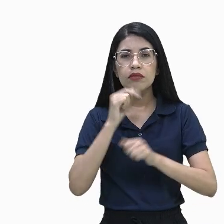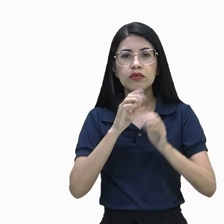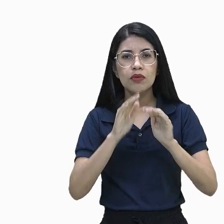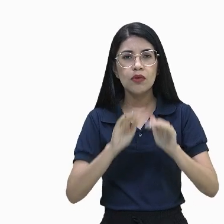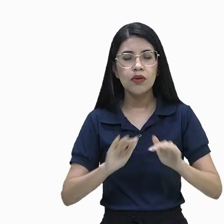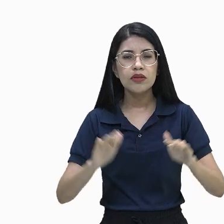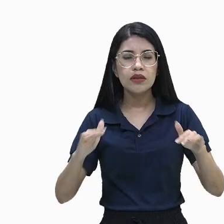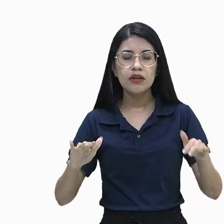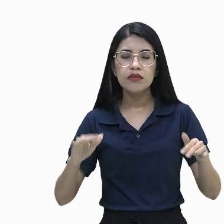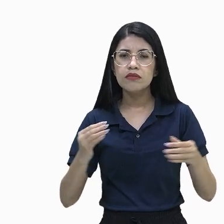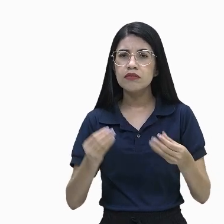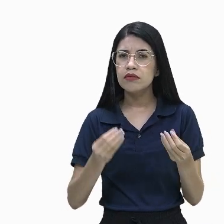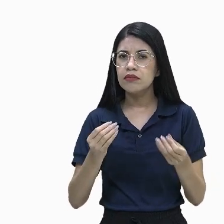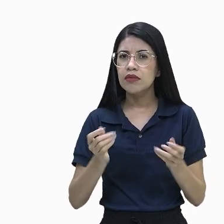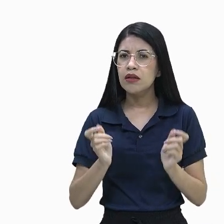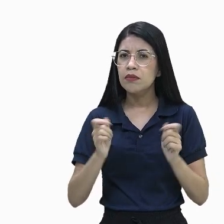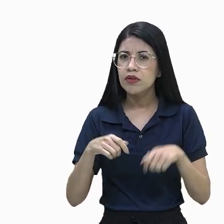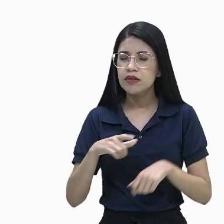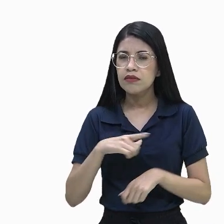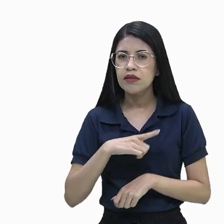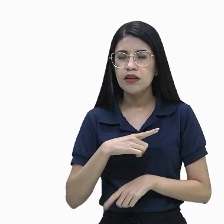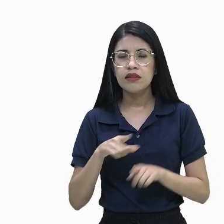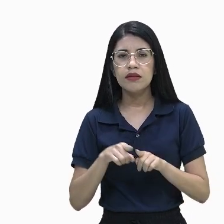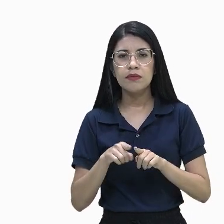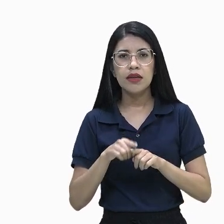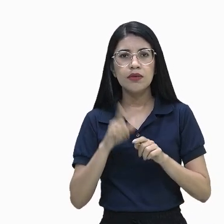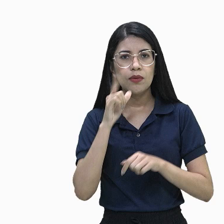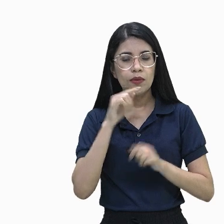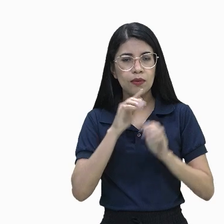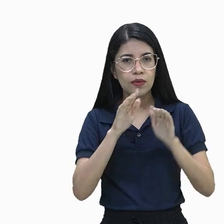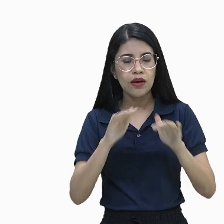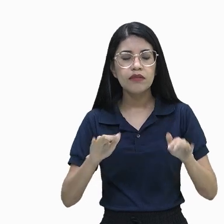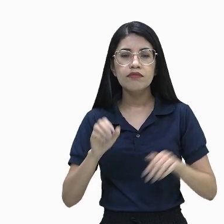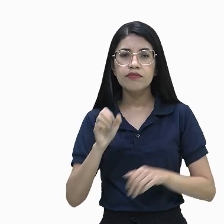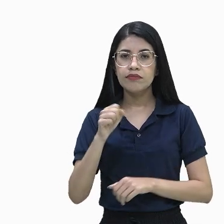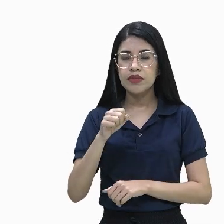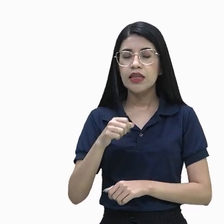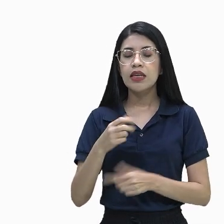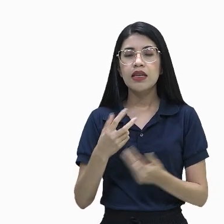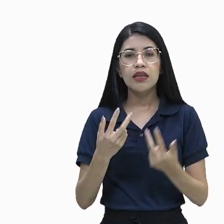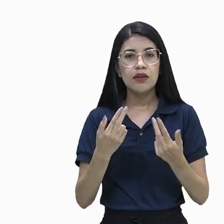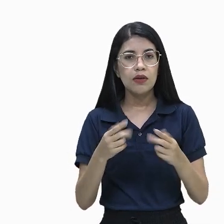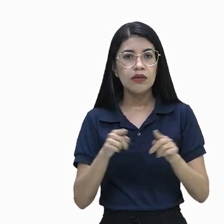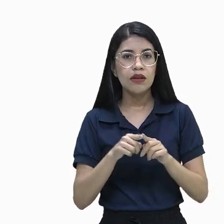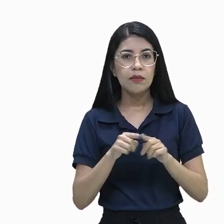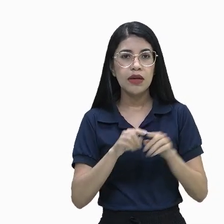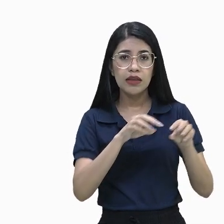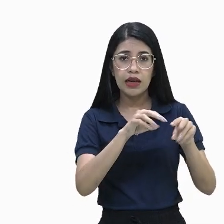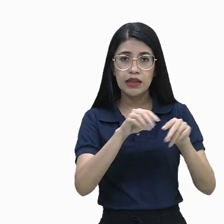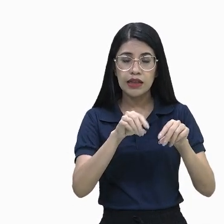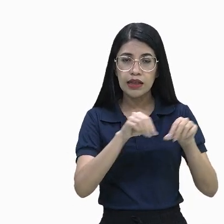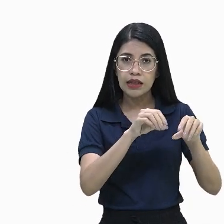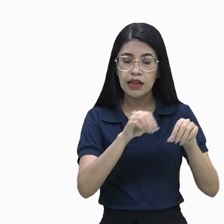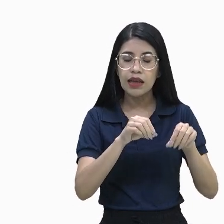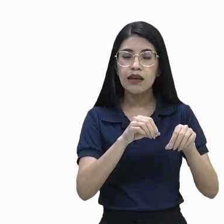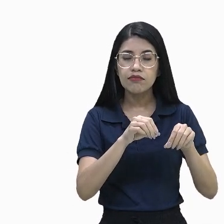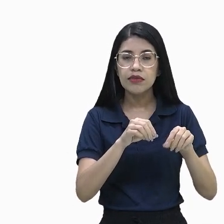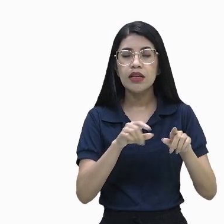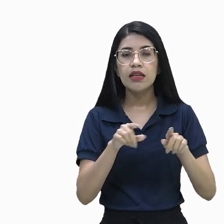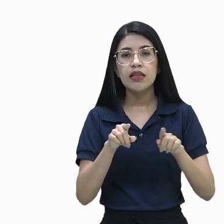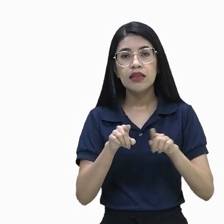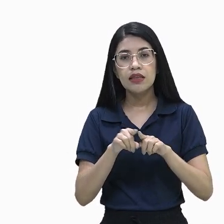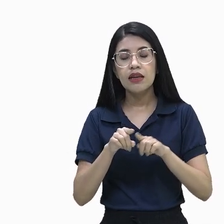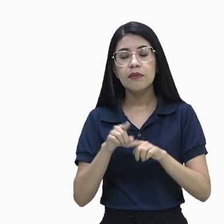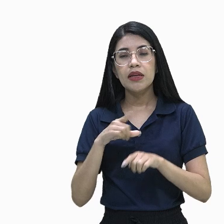professora, a gente tem relevo também dos oceanos? Também temos, gente. Assim como temos na parte continental, né, que a gente acabou de ver,